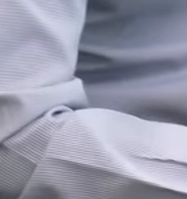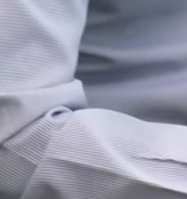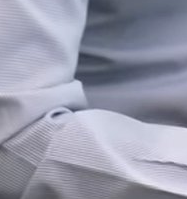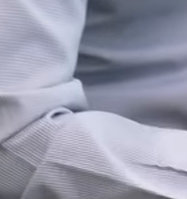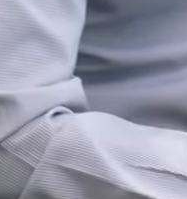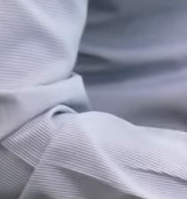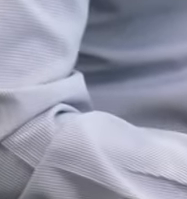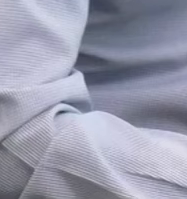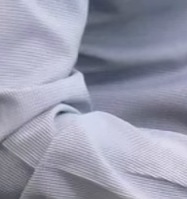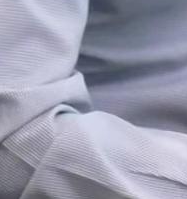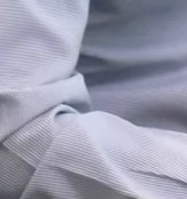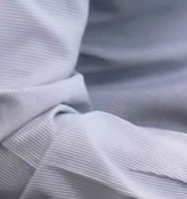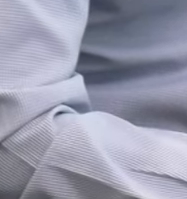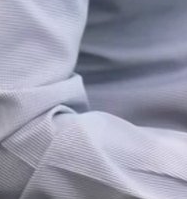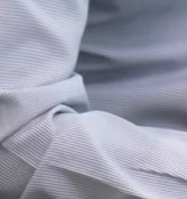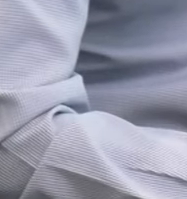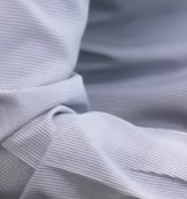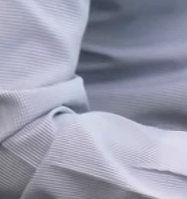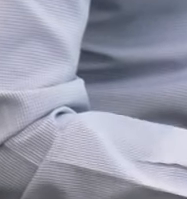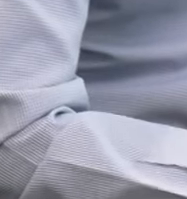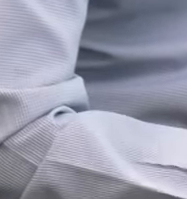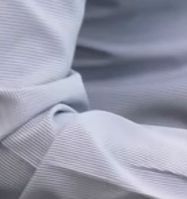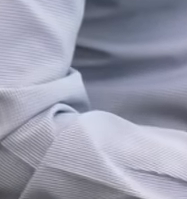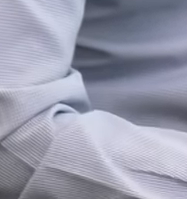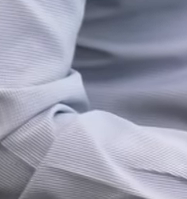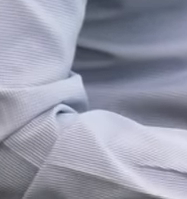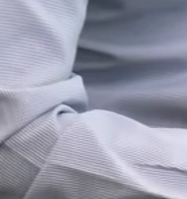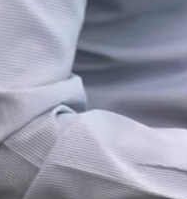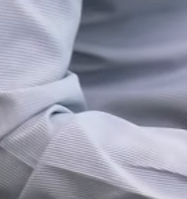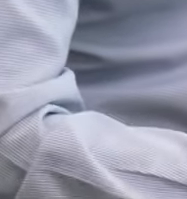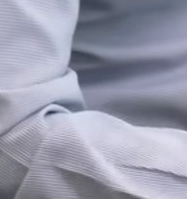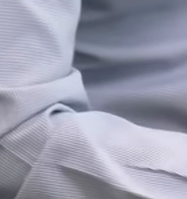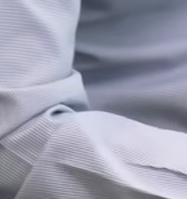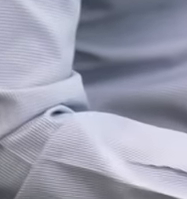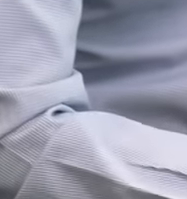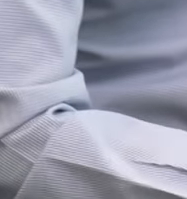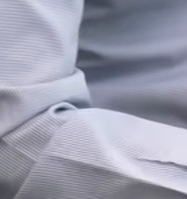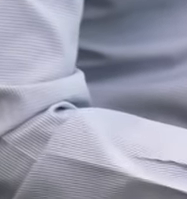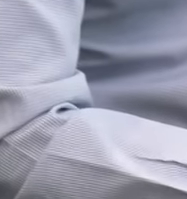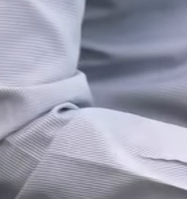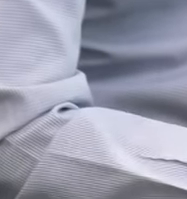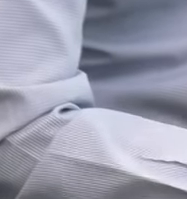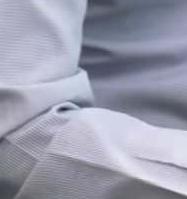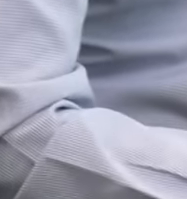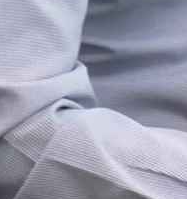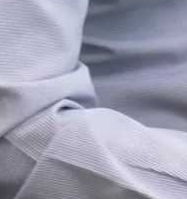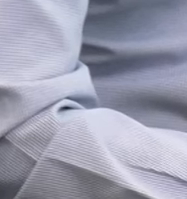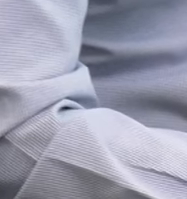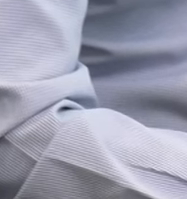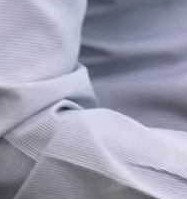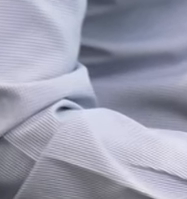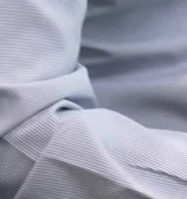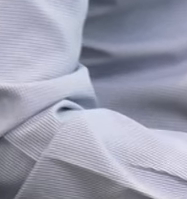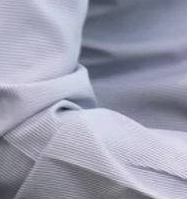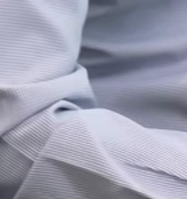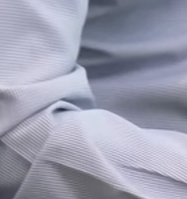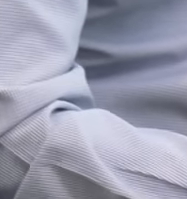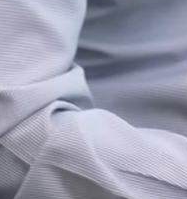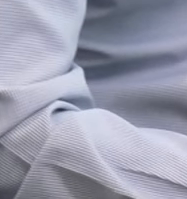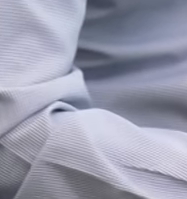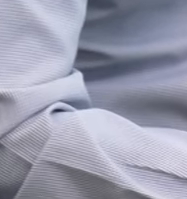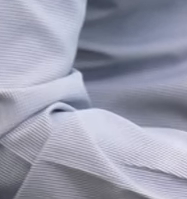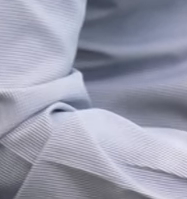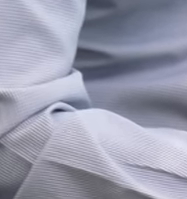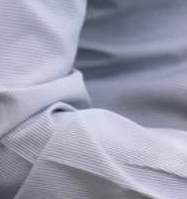que, obviamente, existe em outros estados, mas aqui ela é agravada pela questão social que nós vivemos aqui,